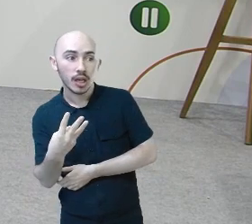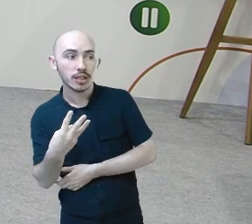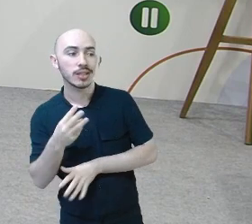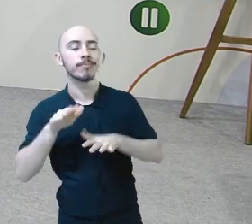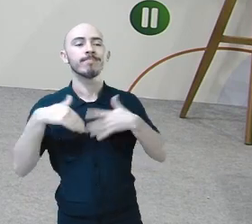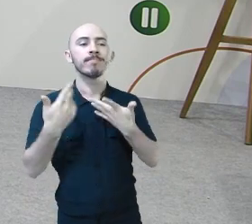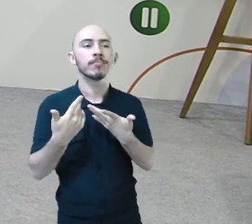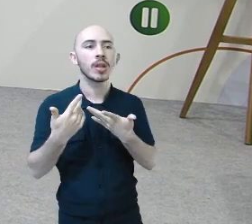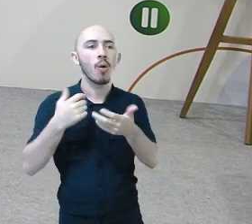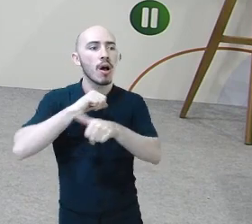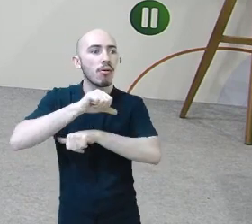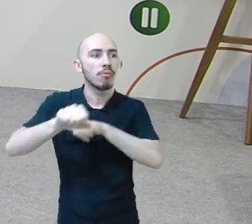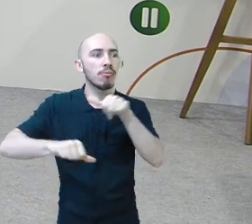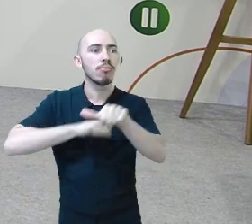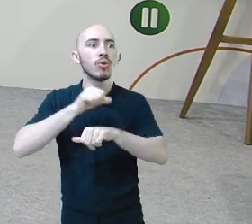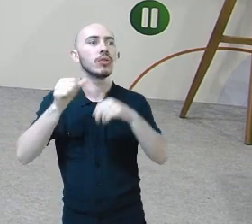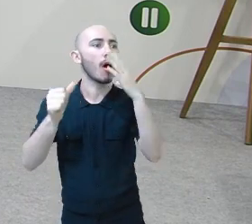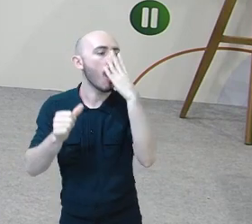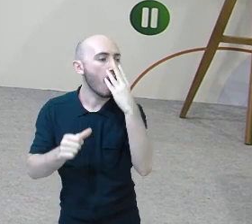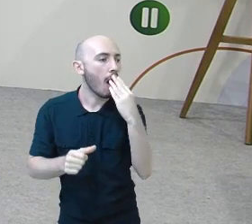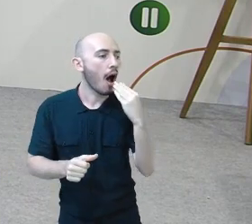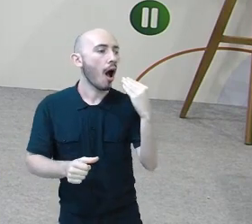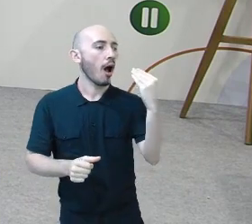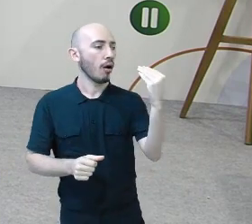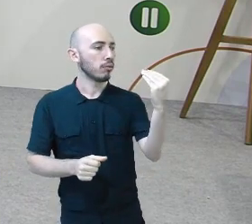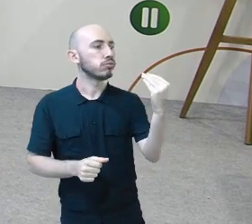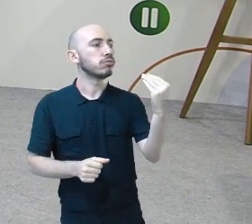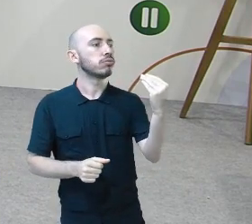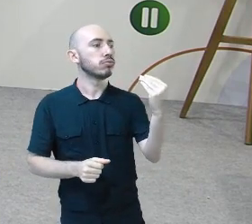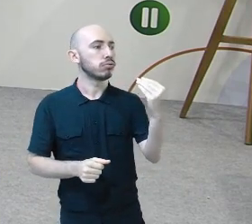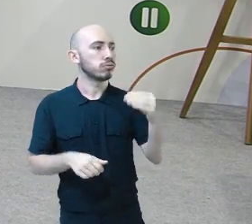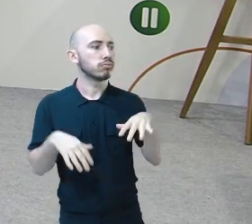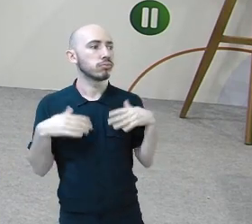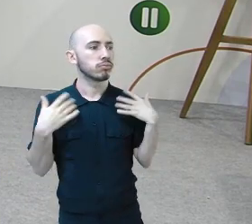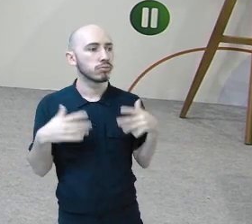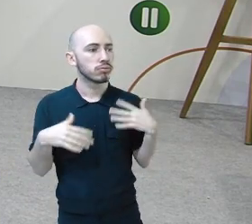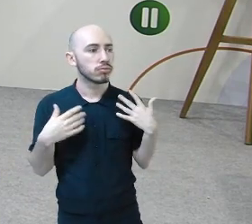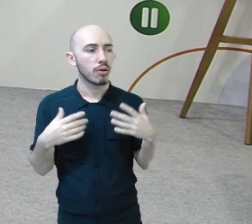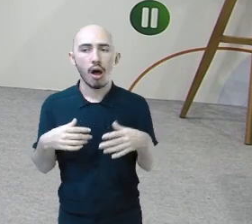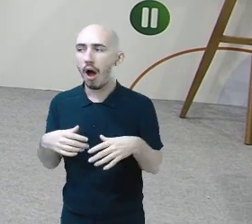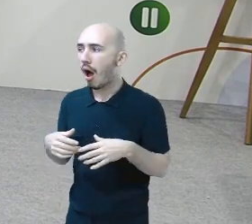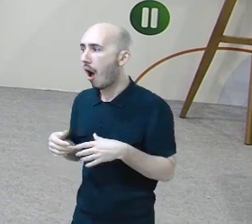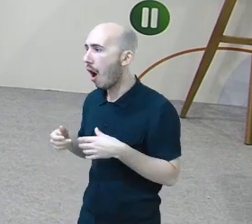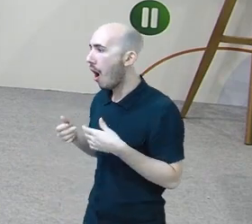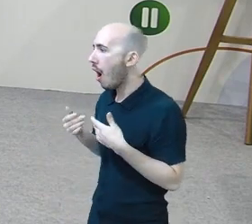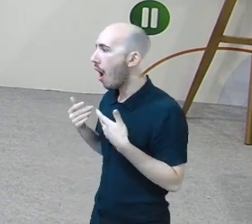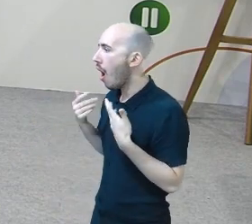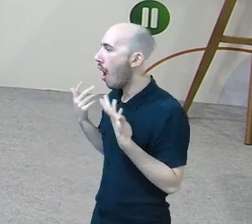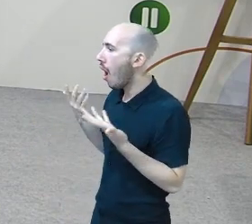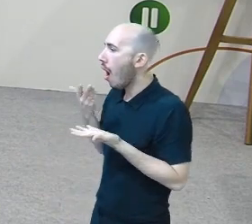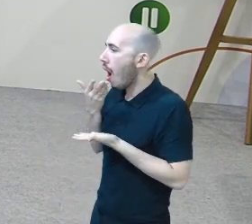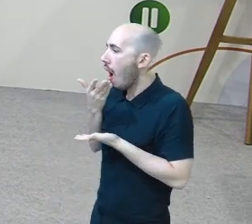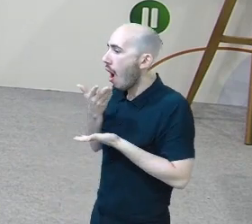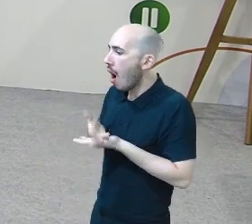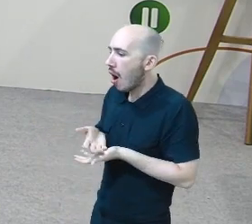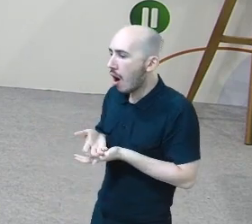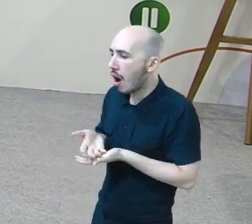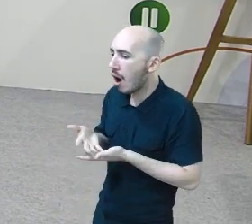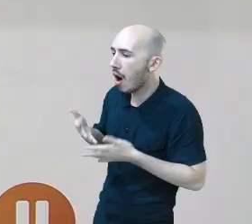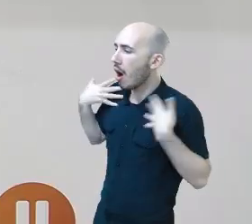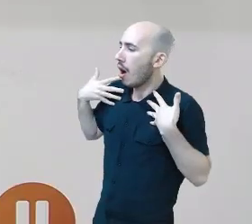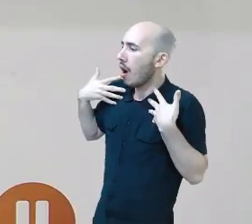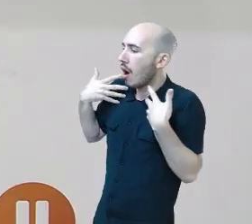se transforma no lobisomem. Ele ficou muito